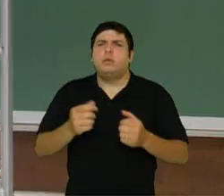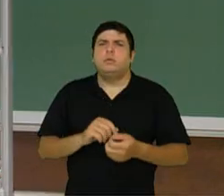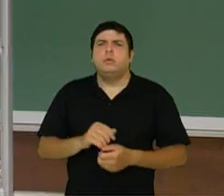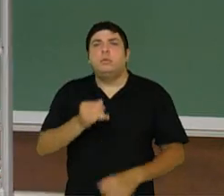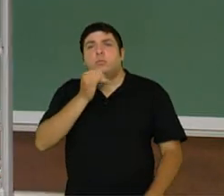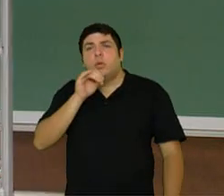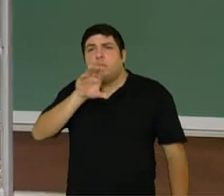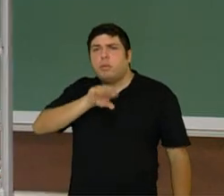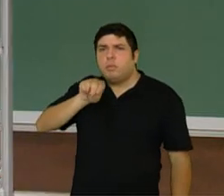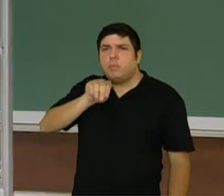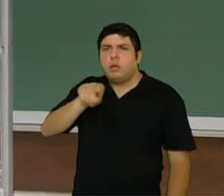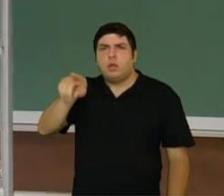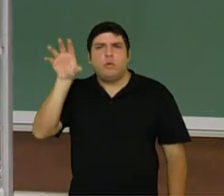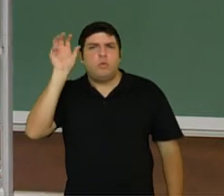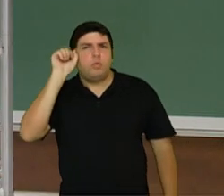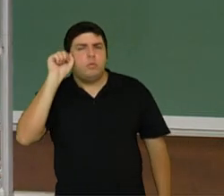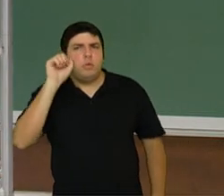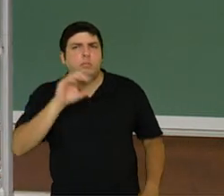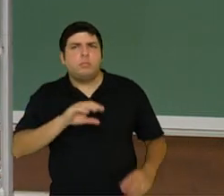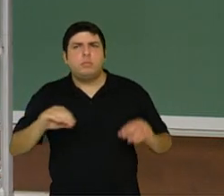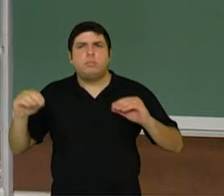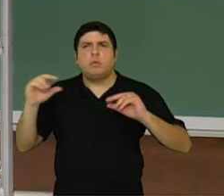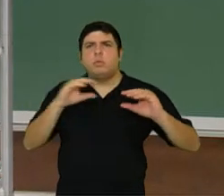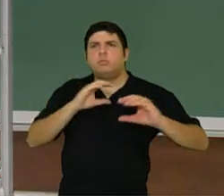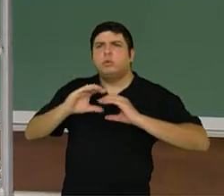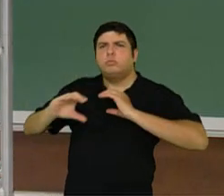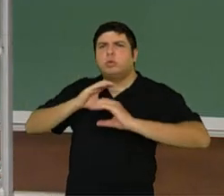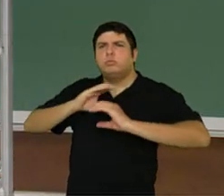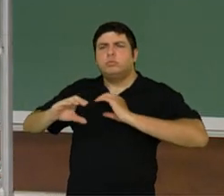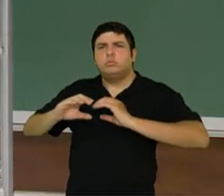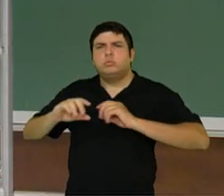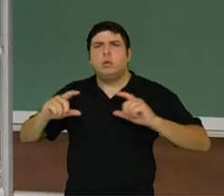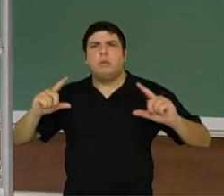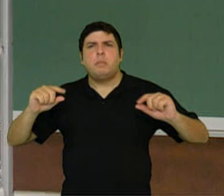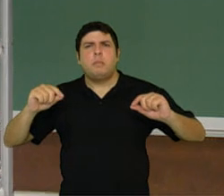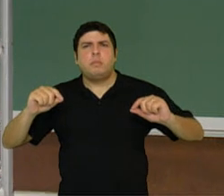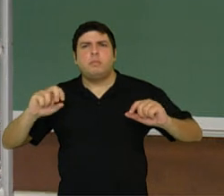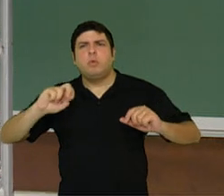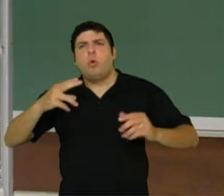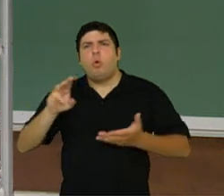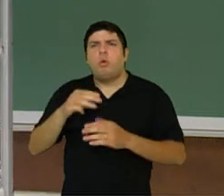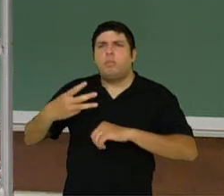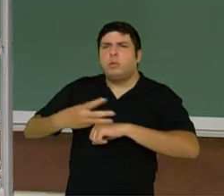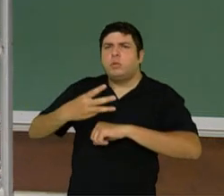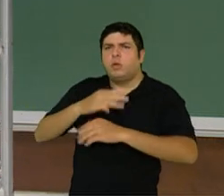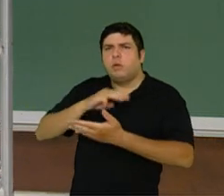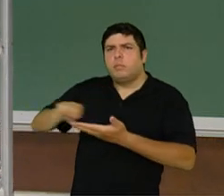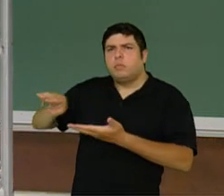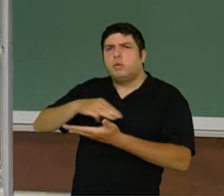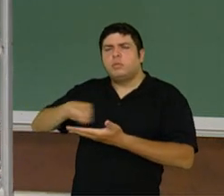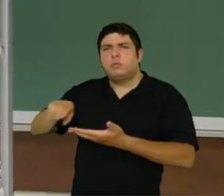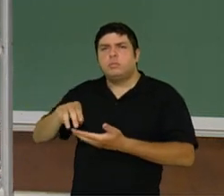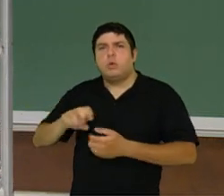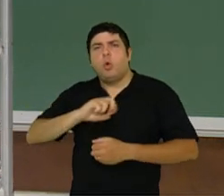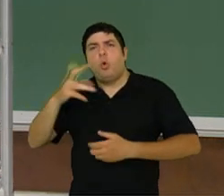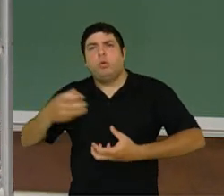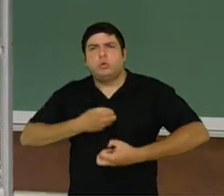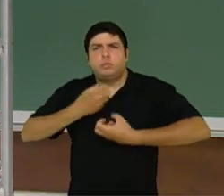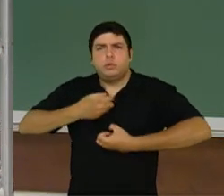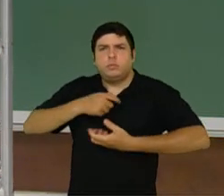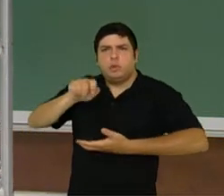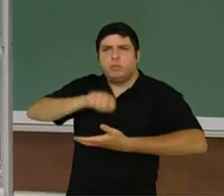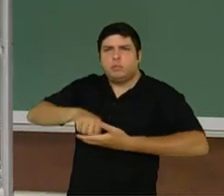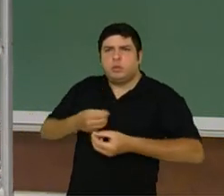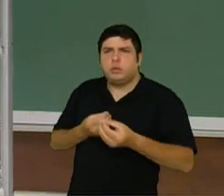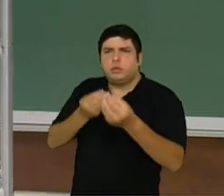ouve, você fala, eu ouço, tá? A gente conversa pelo WhatsApp, eu escrevo uma poesia para você,